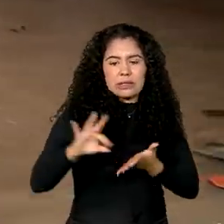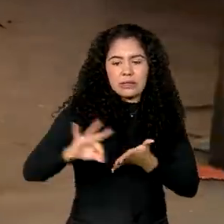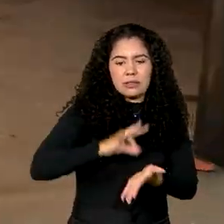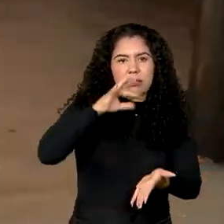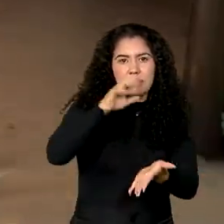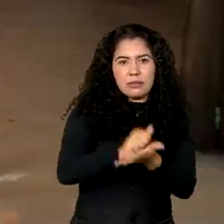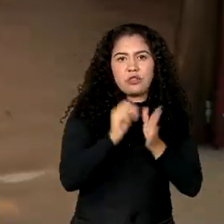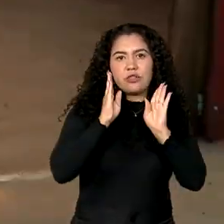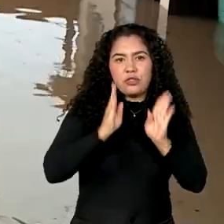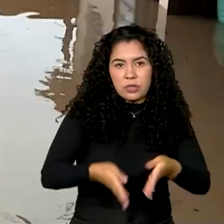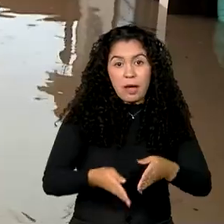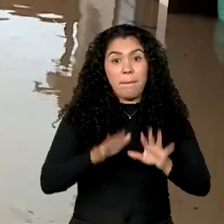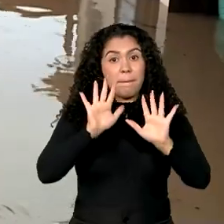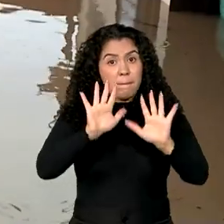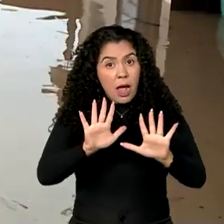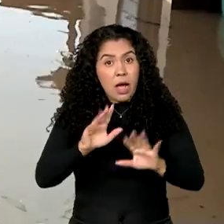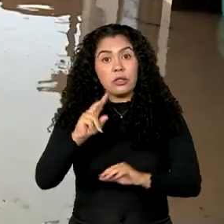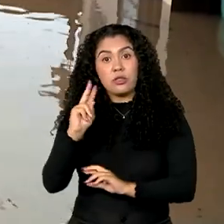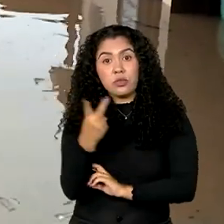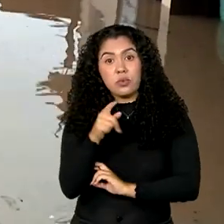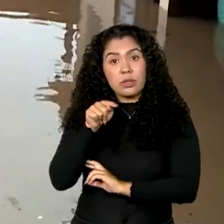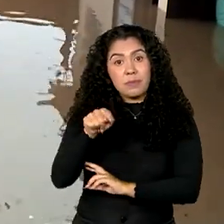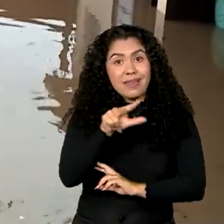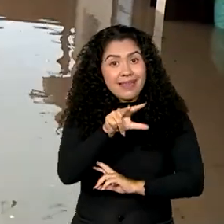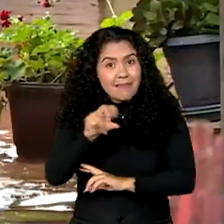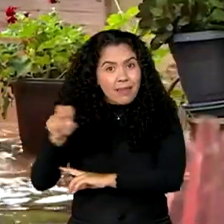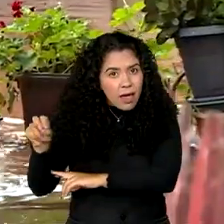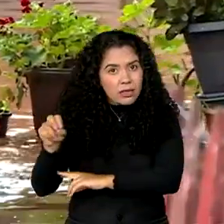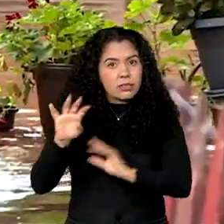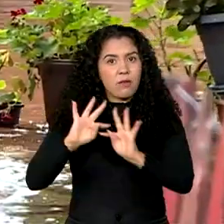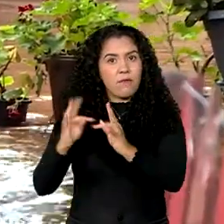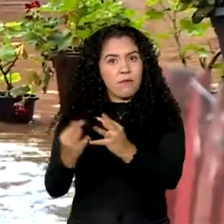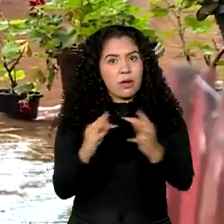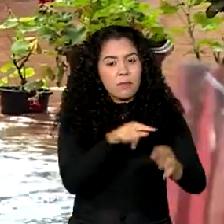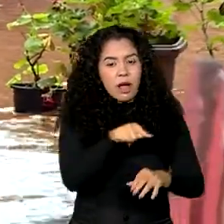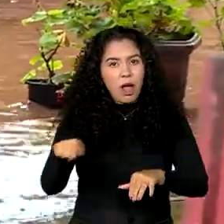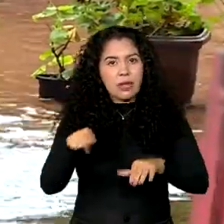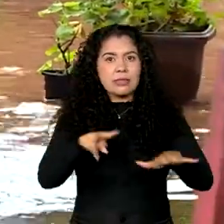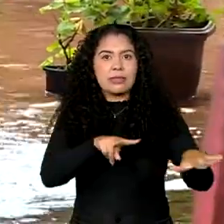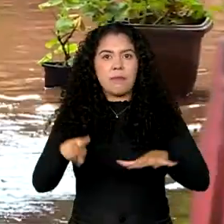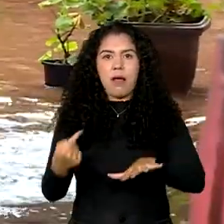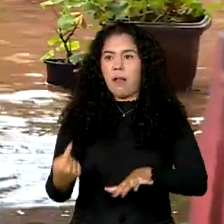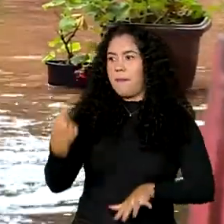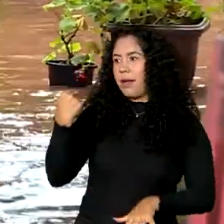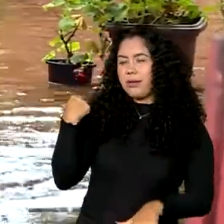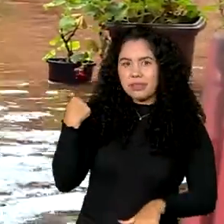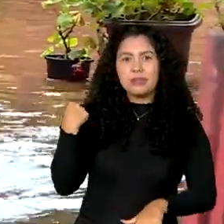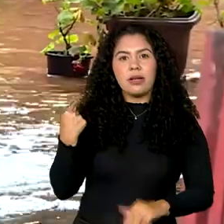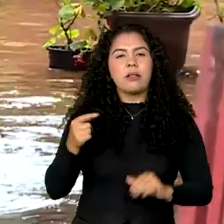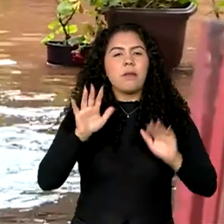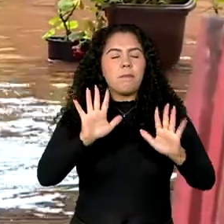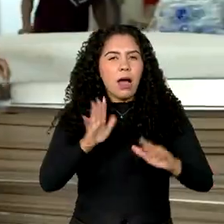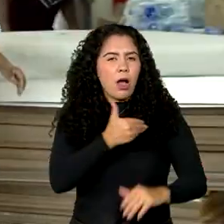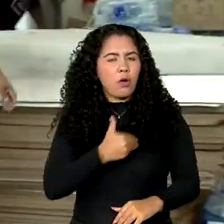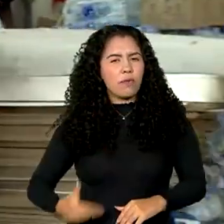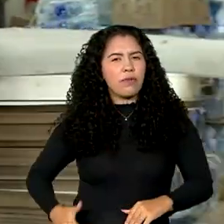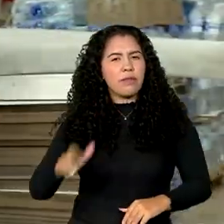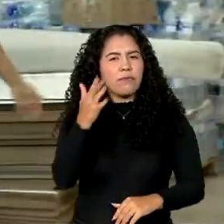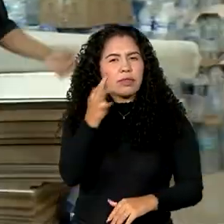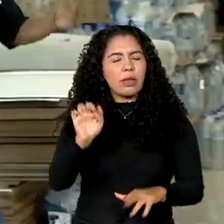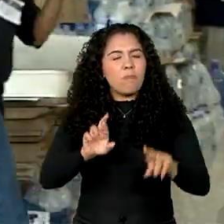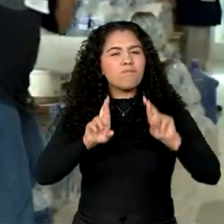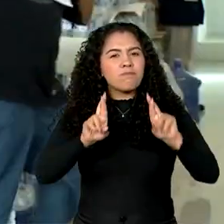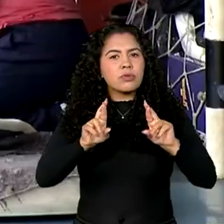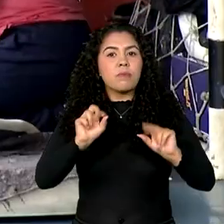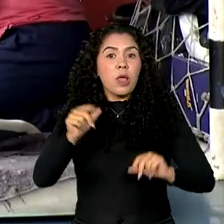cadastradas quase 2.500 delas apenas na última semana a expectativa do governo federal é